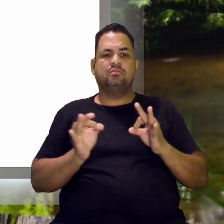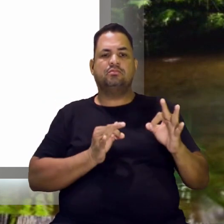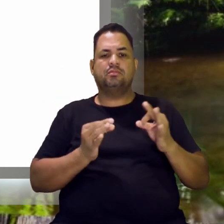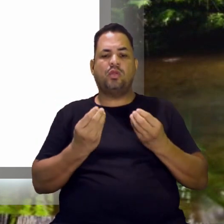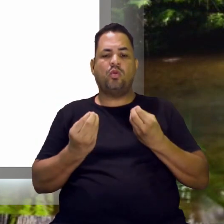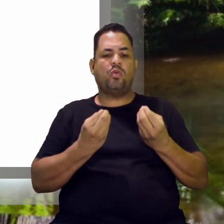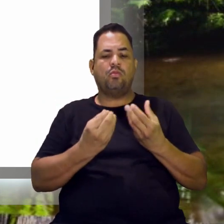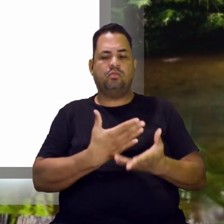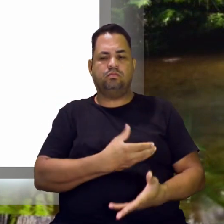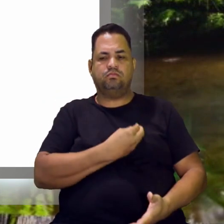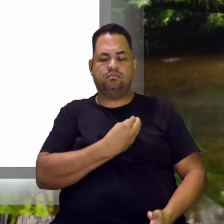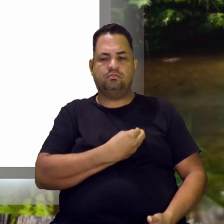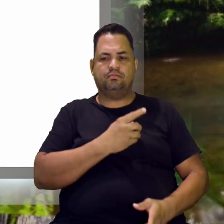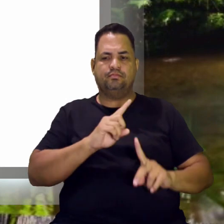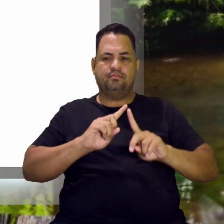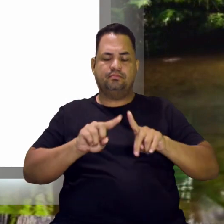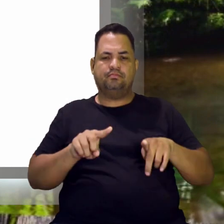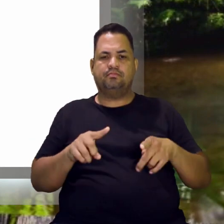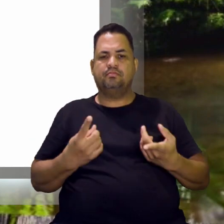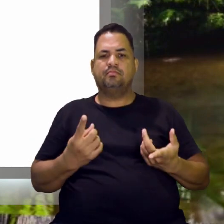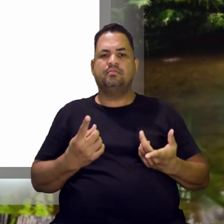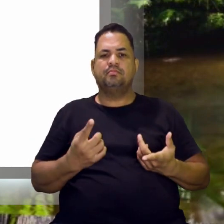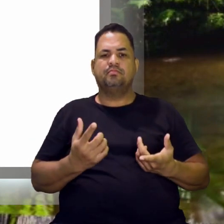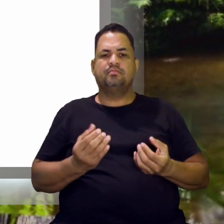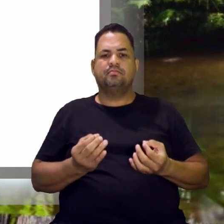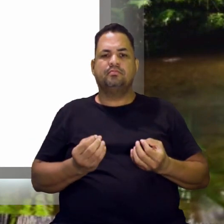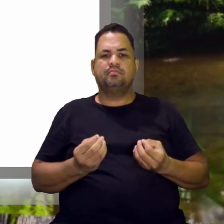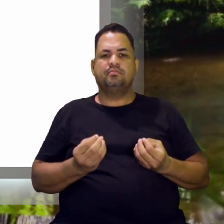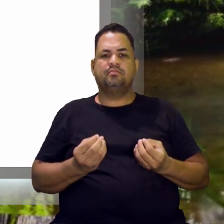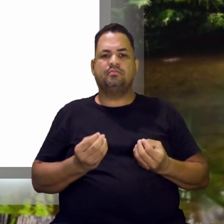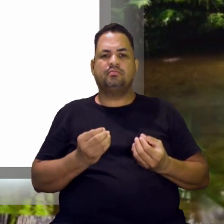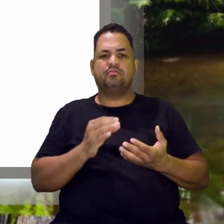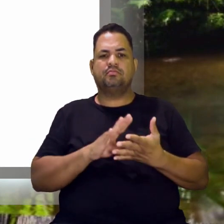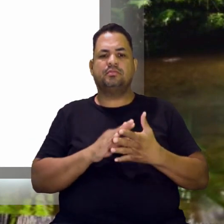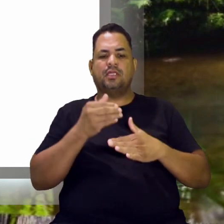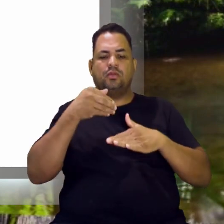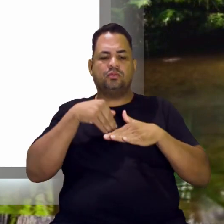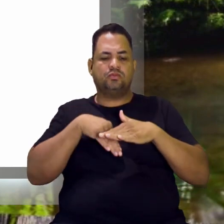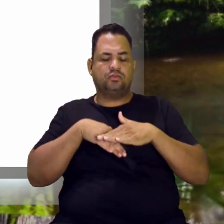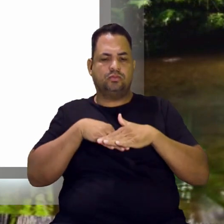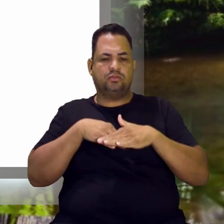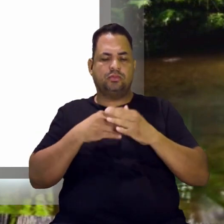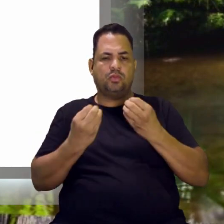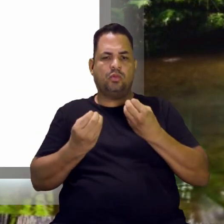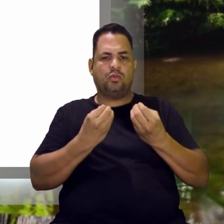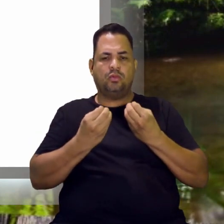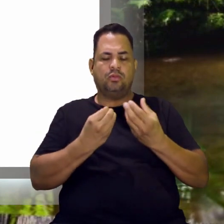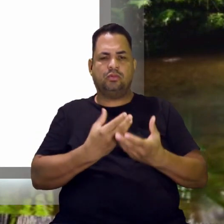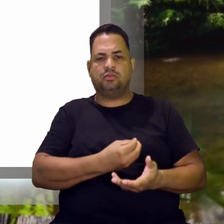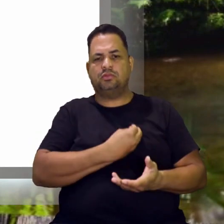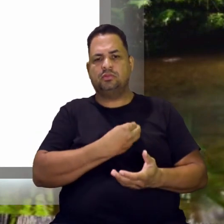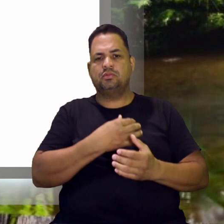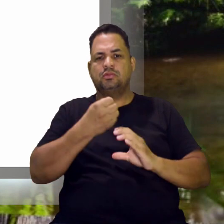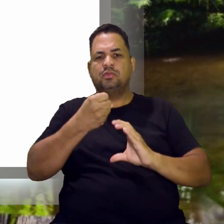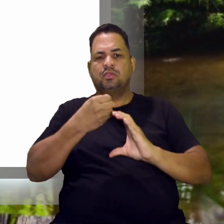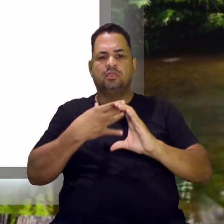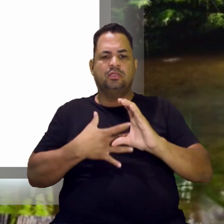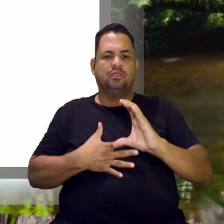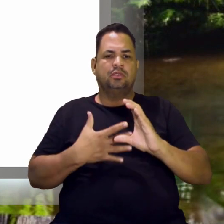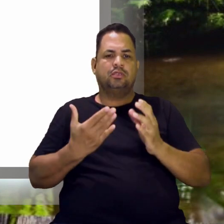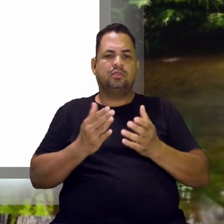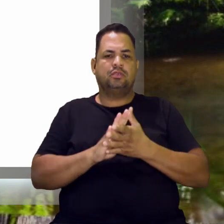modo de vida dele, mas está sempre implícito na questão do modo de vida, né? Da função do